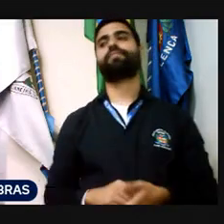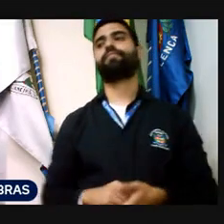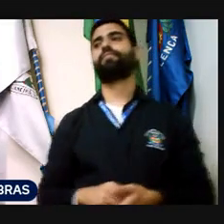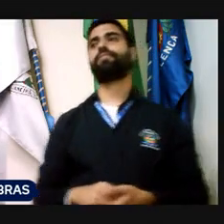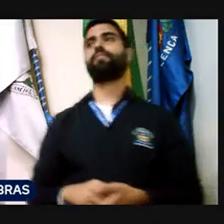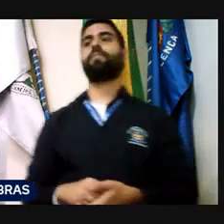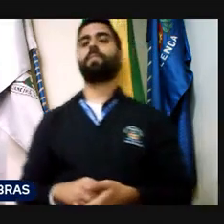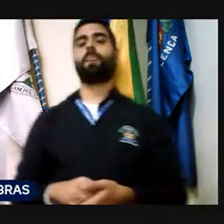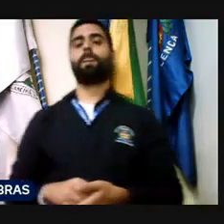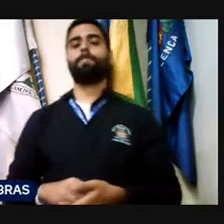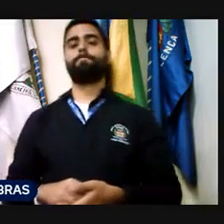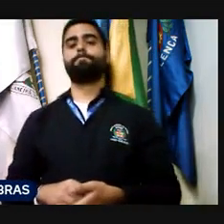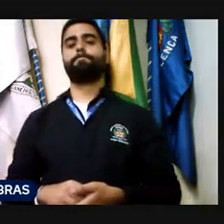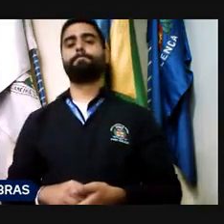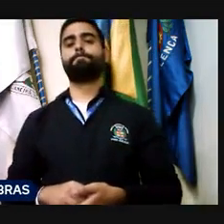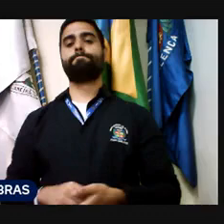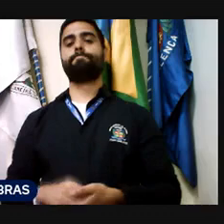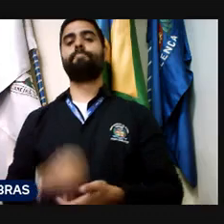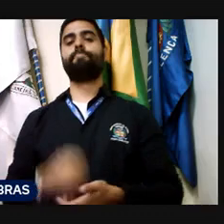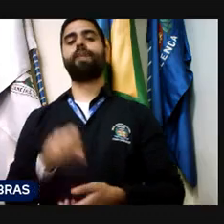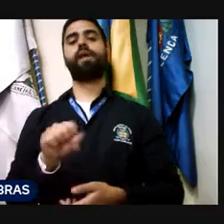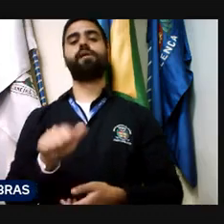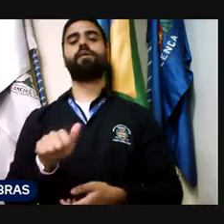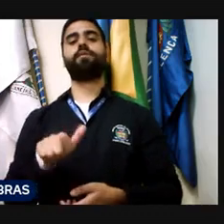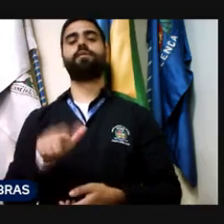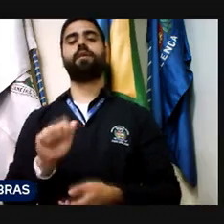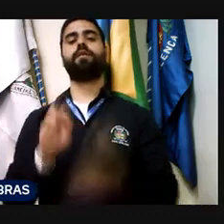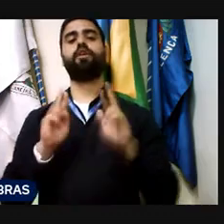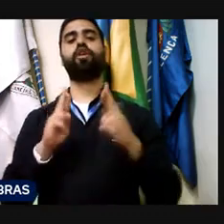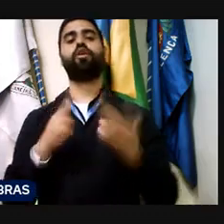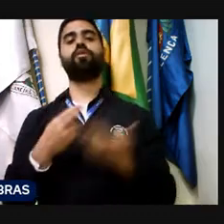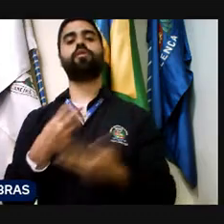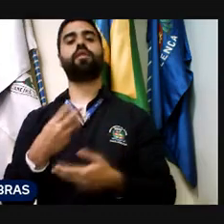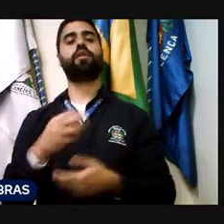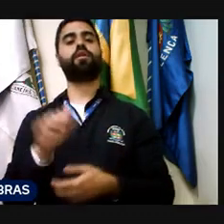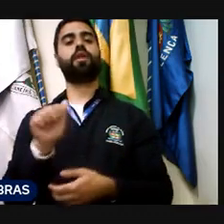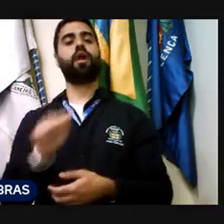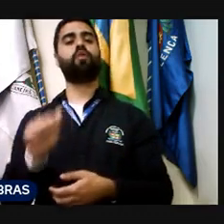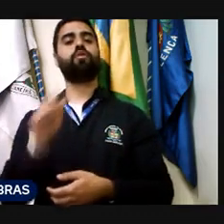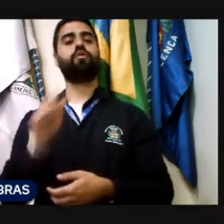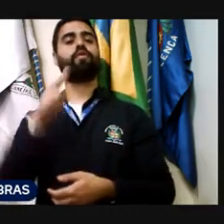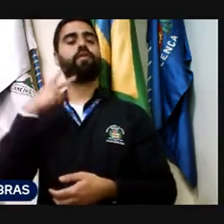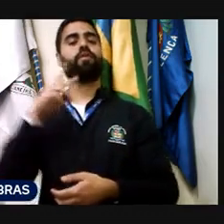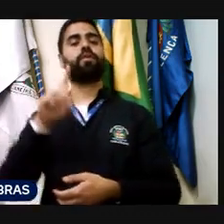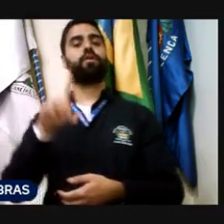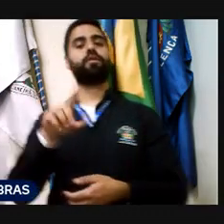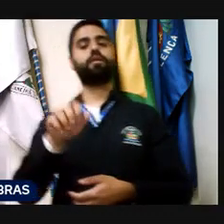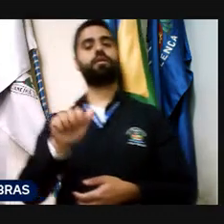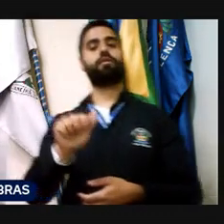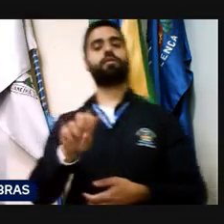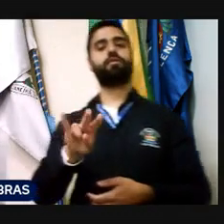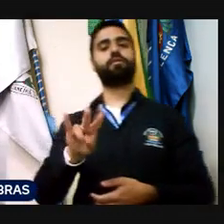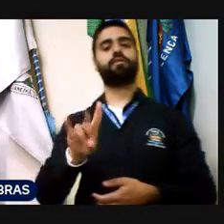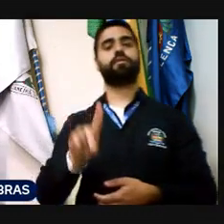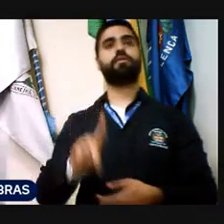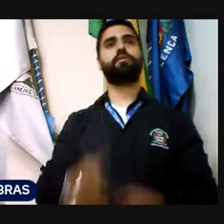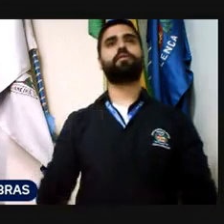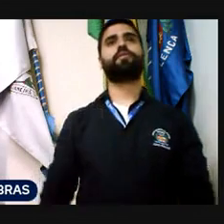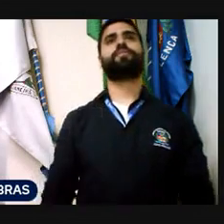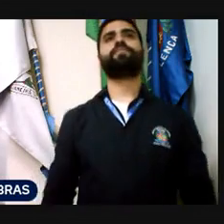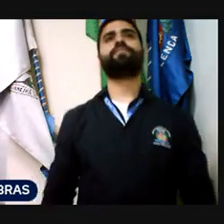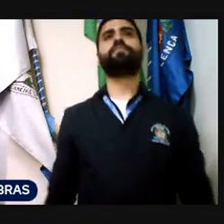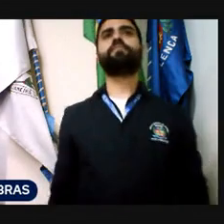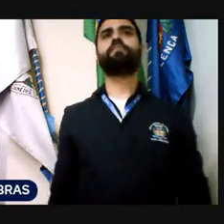e consideração. Sala das sessões, 3 de agosto de 2020. Vereador David Nogueira. Presidente, pela